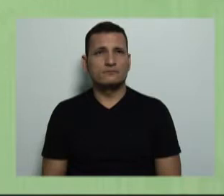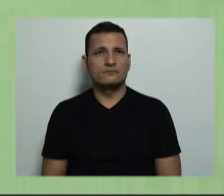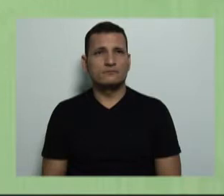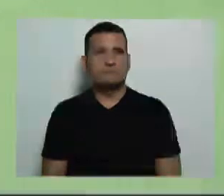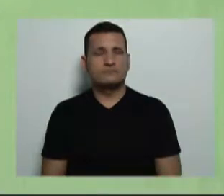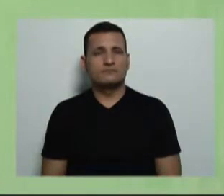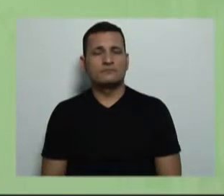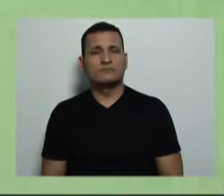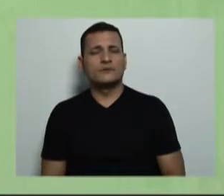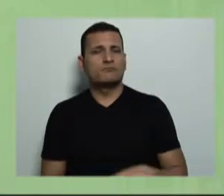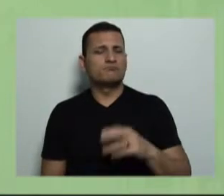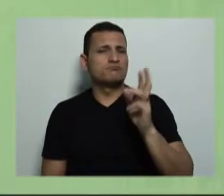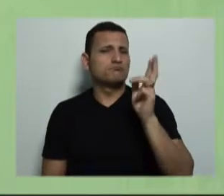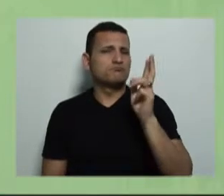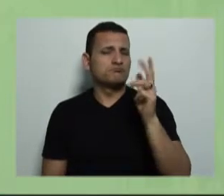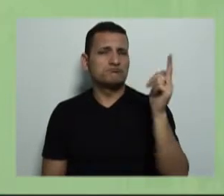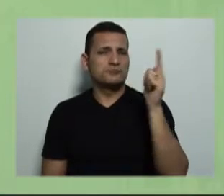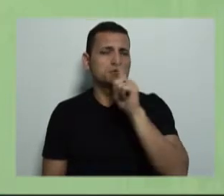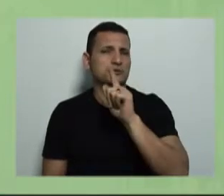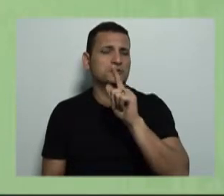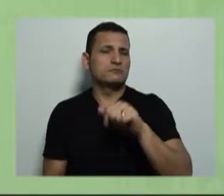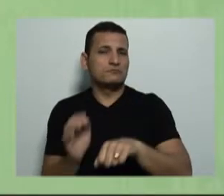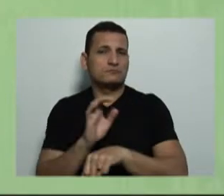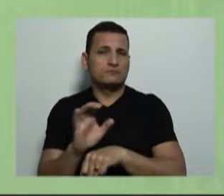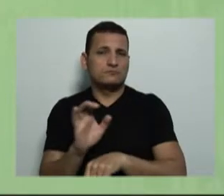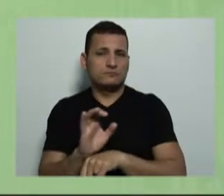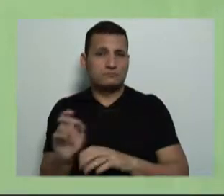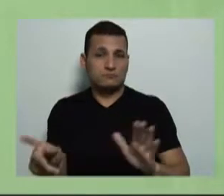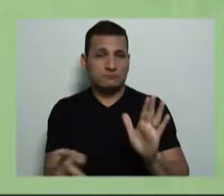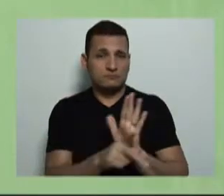Quem deve conseguir o estágio para o estudante?